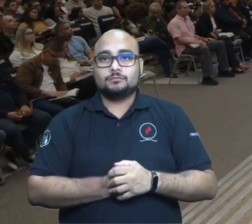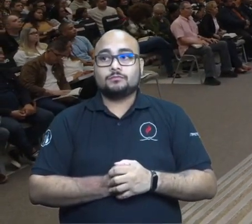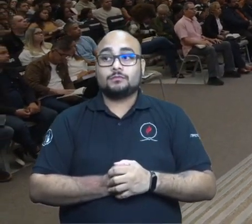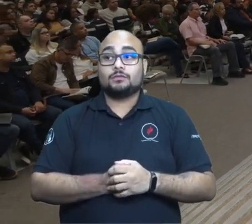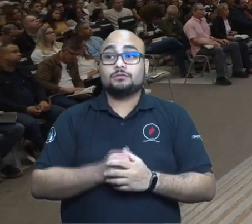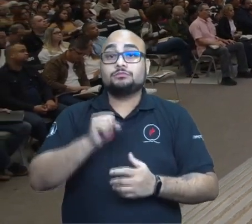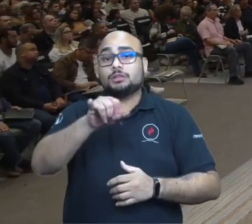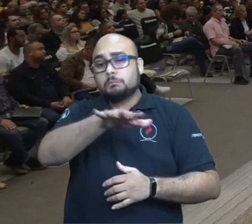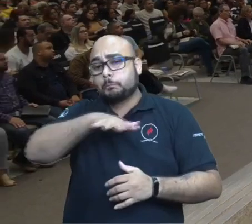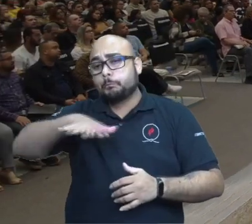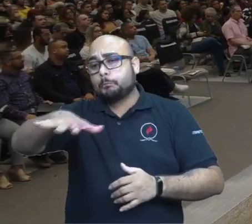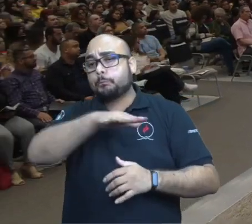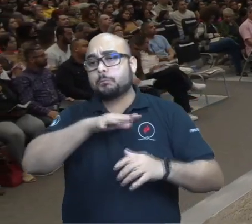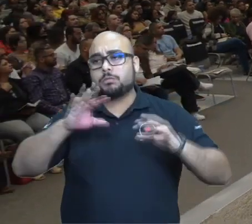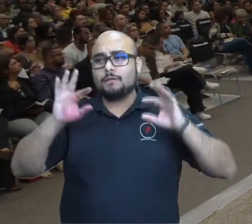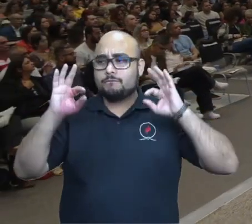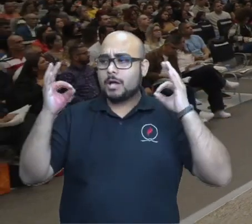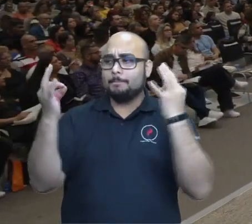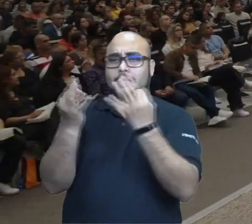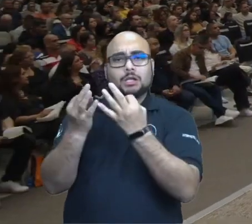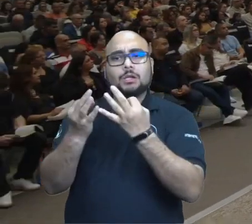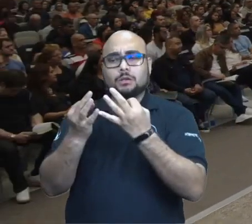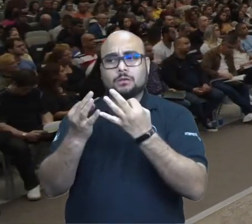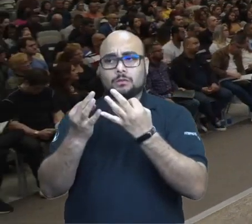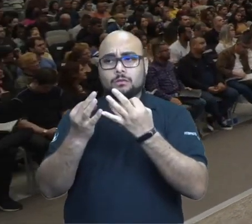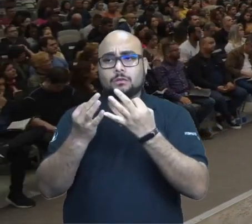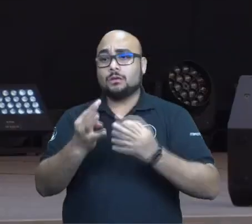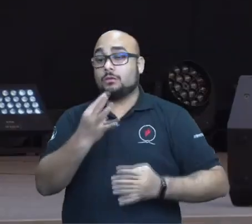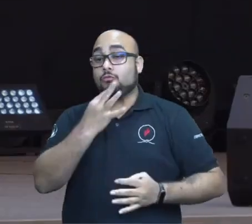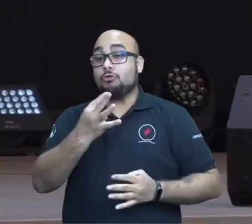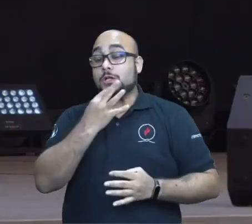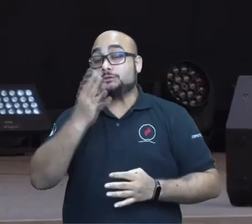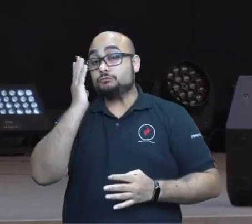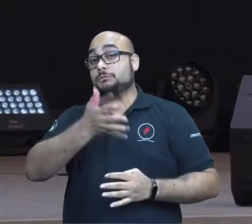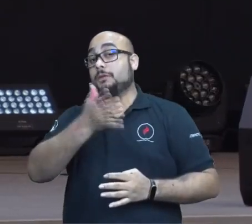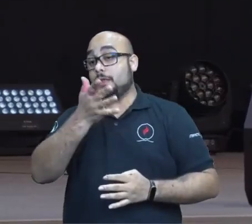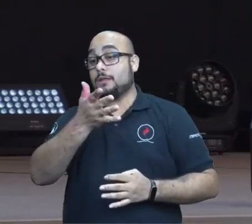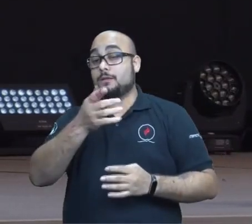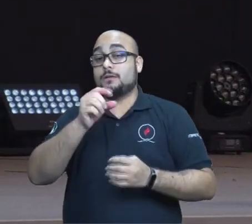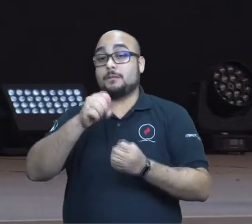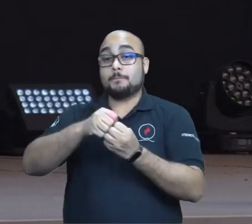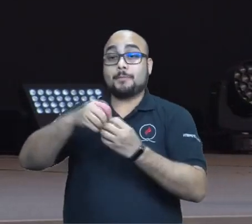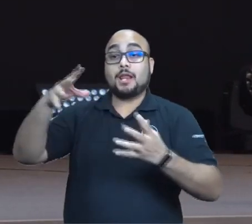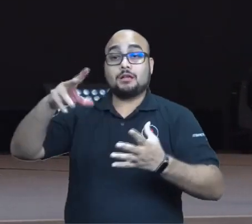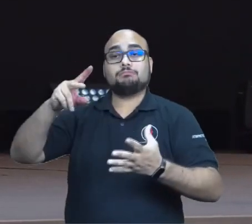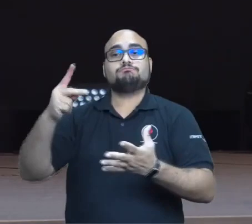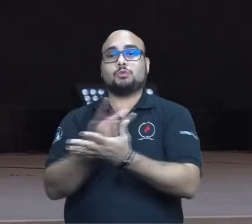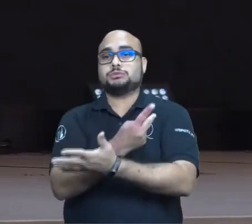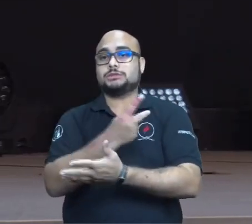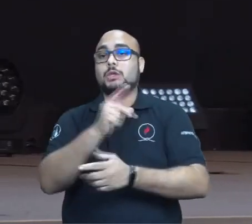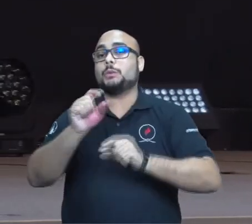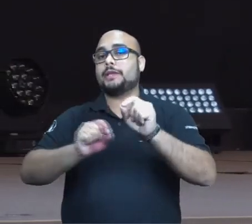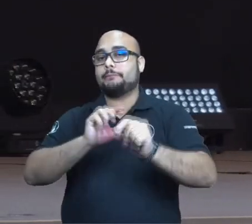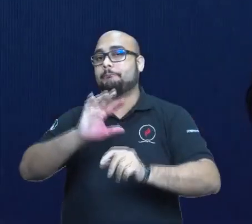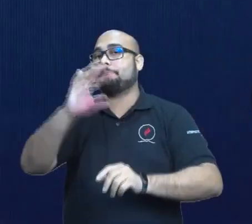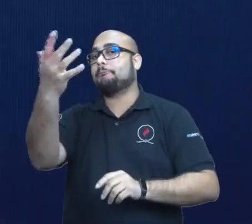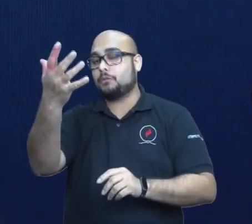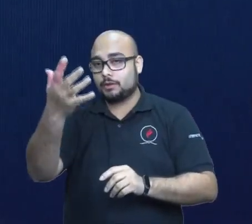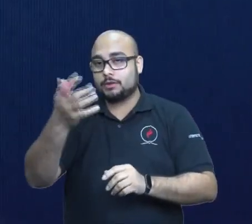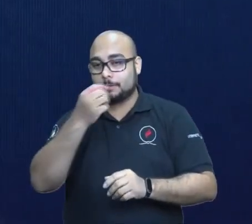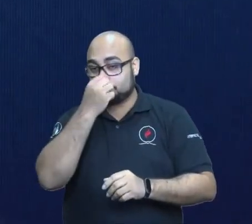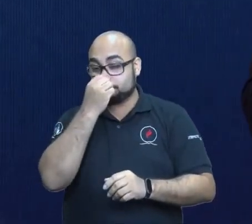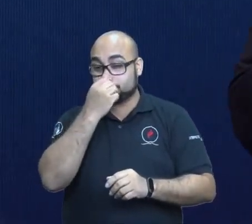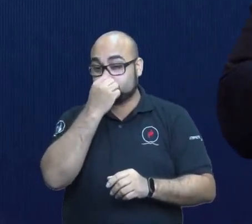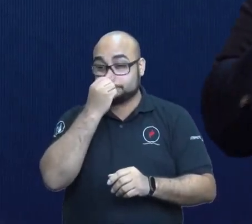familiar e conhecido esse milagre ele acontece naquilo que eu poderia chamar de um canteiro de obras